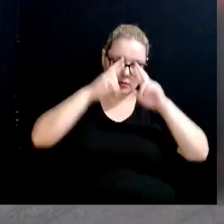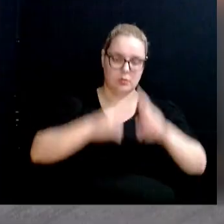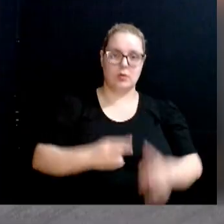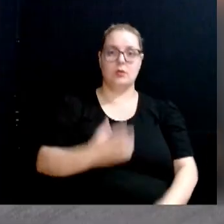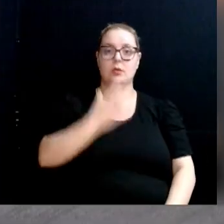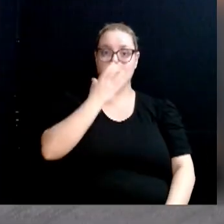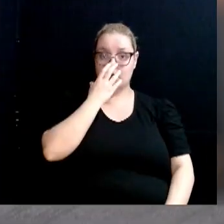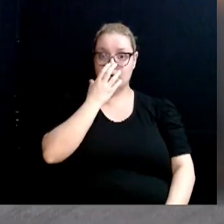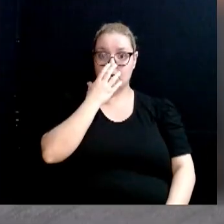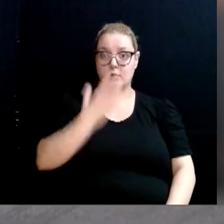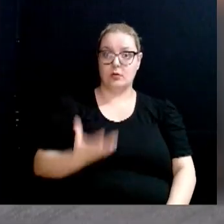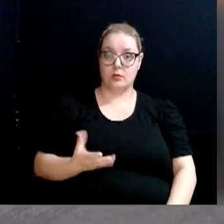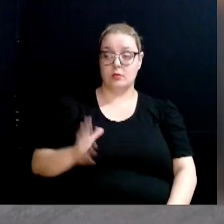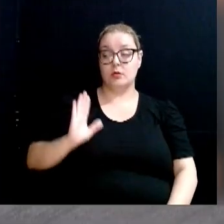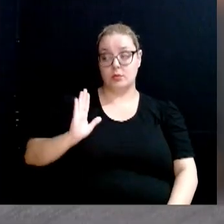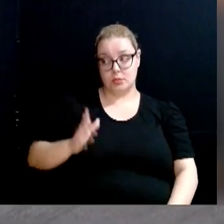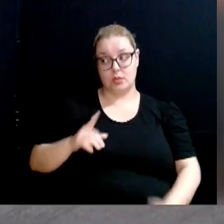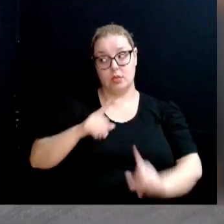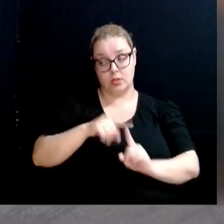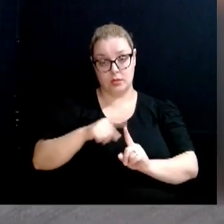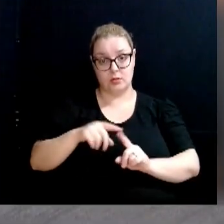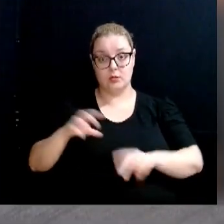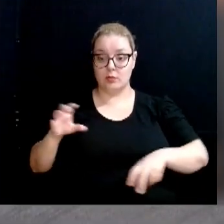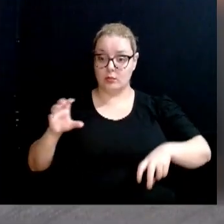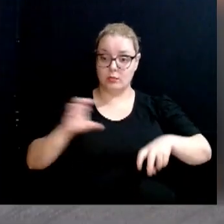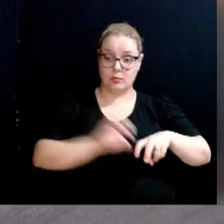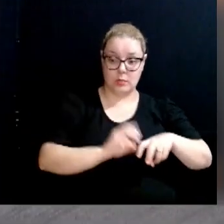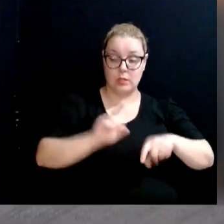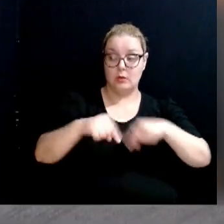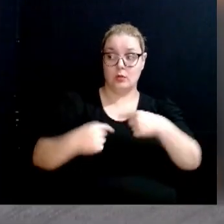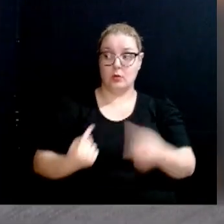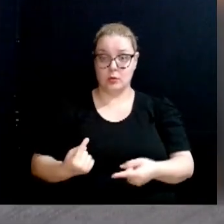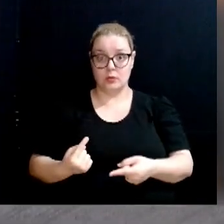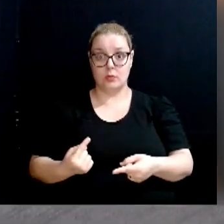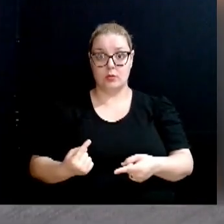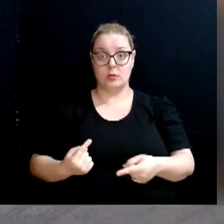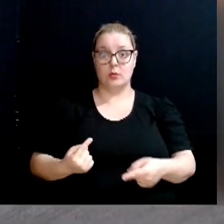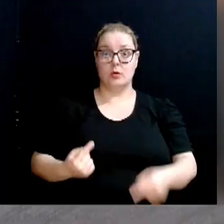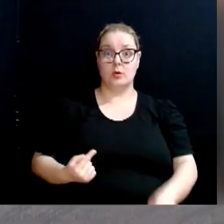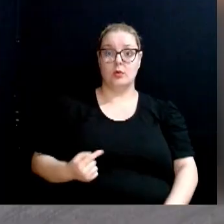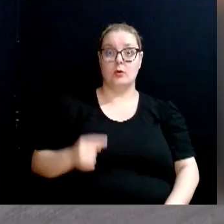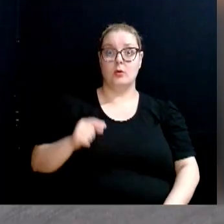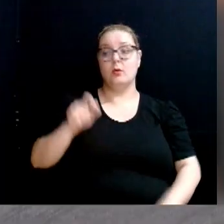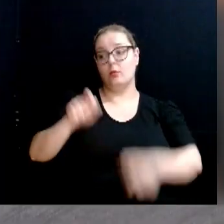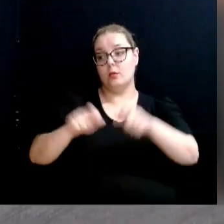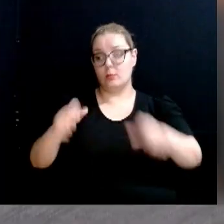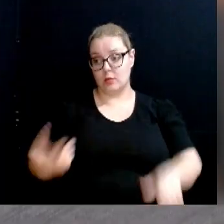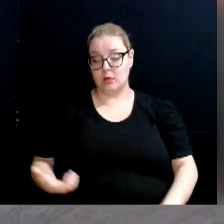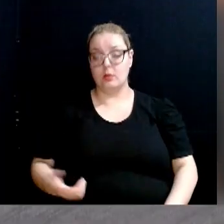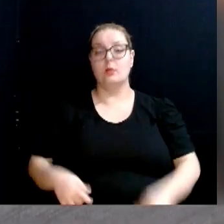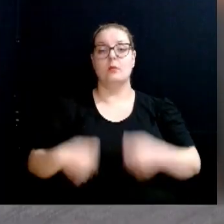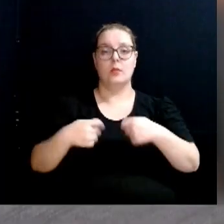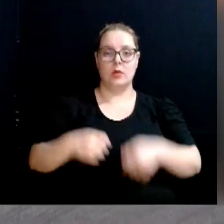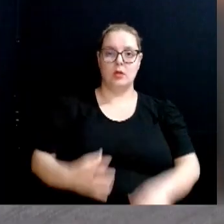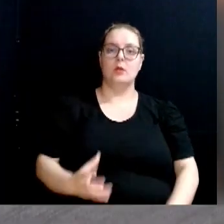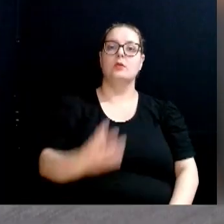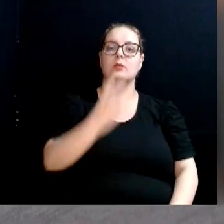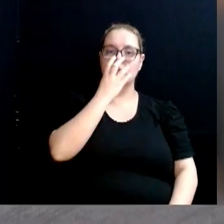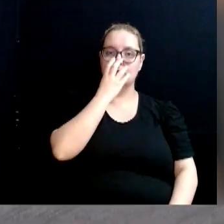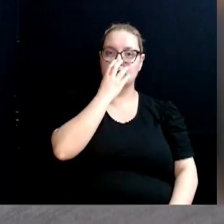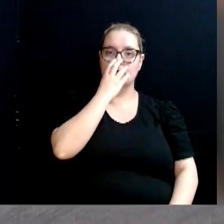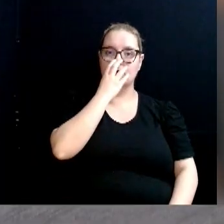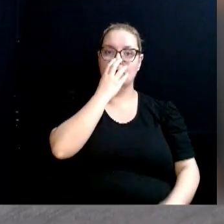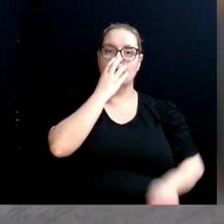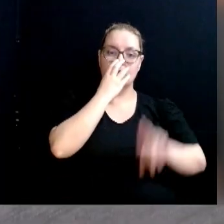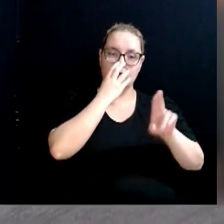já é típico de atacar outros cachorros, ou as pessoas têm que fazer o uso da focinheira para todos terem o direito